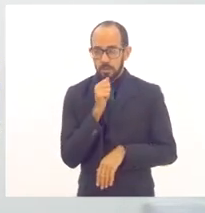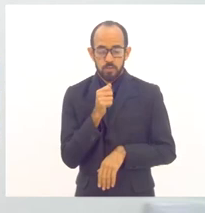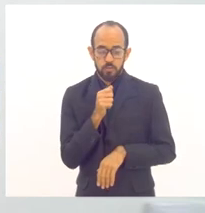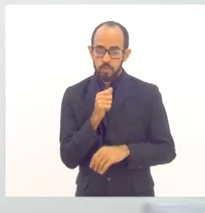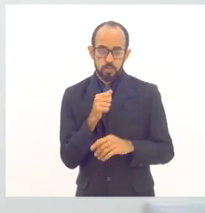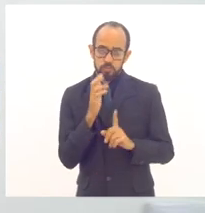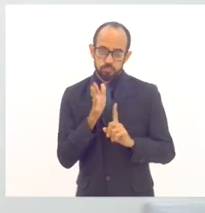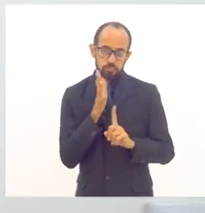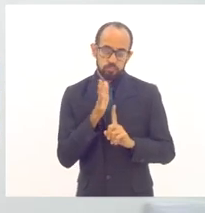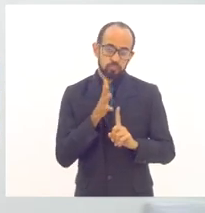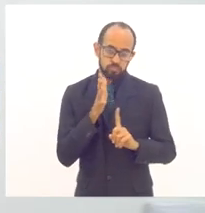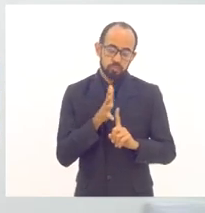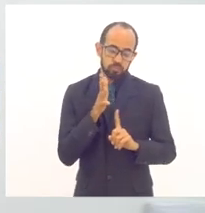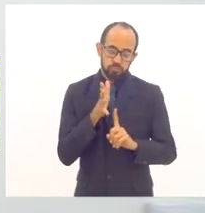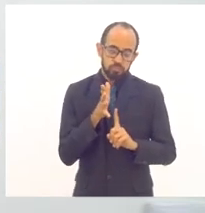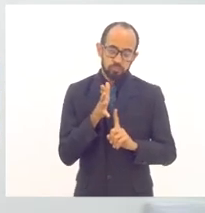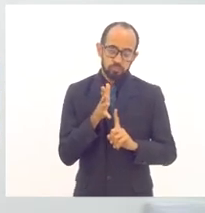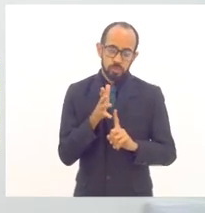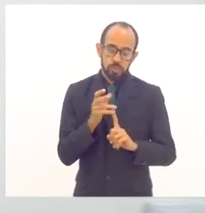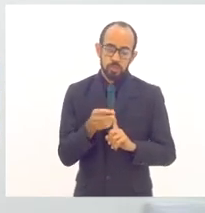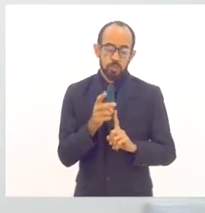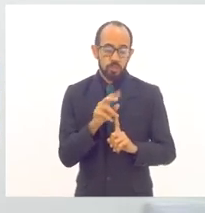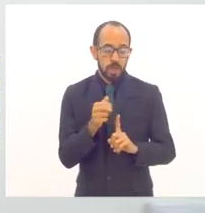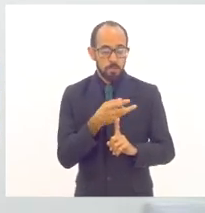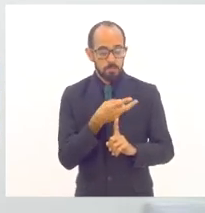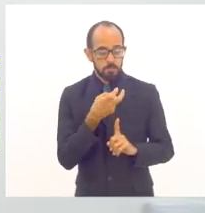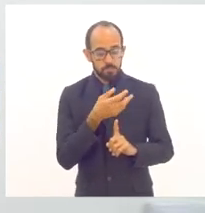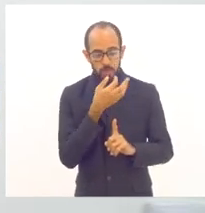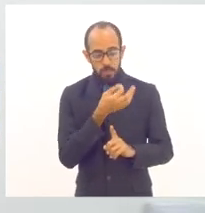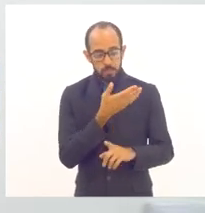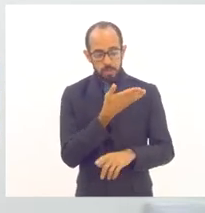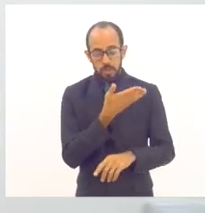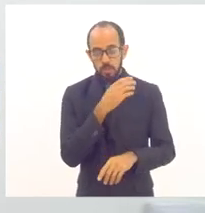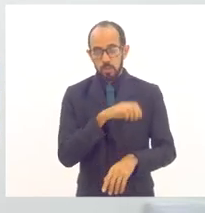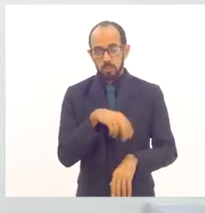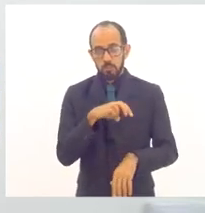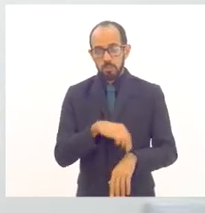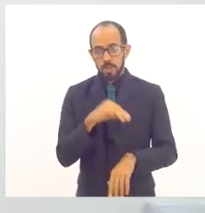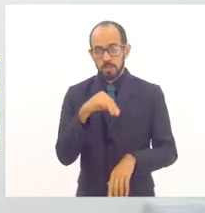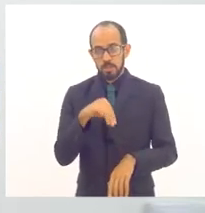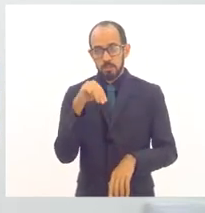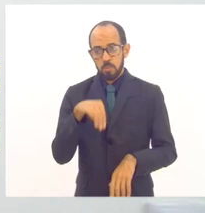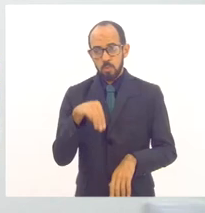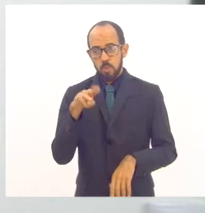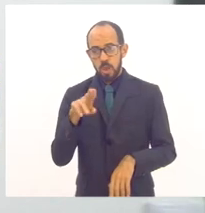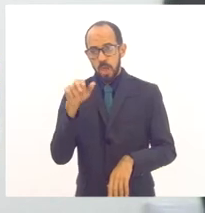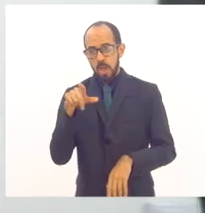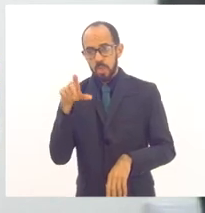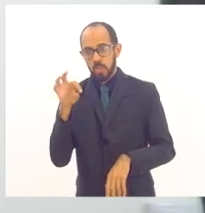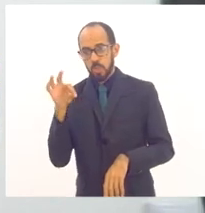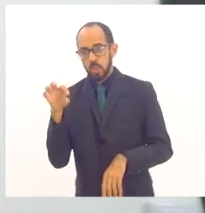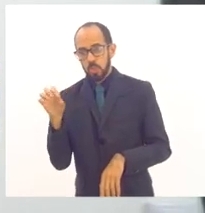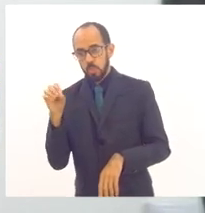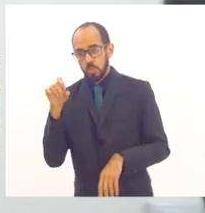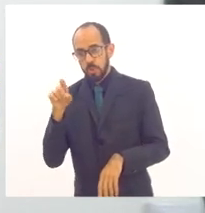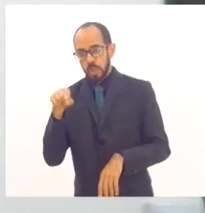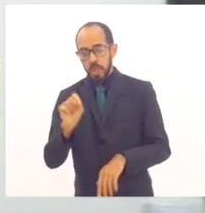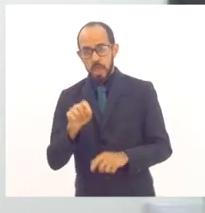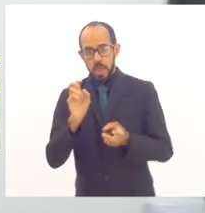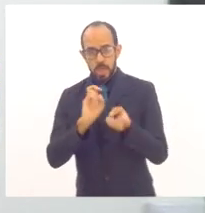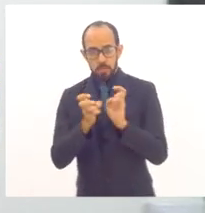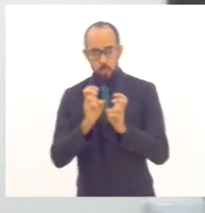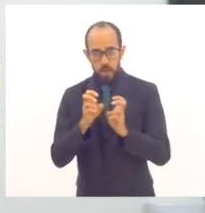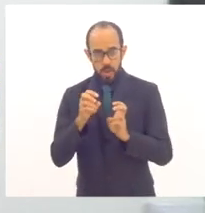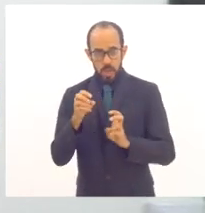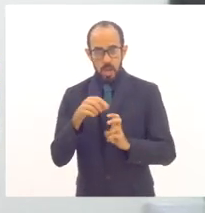chamados. Então, nós vamos ouvir agora o mestre Mulato, que é Movimento Capoeira e a Nossa Bandeira,